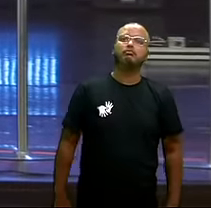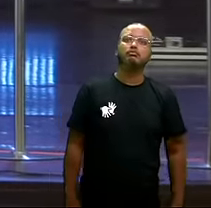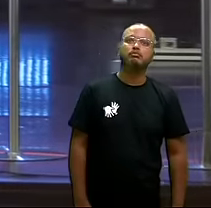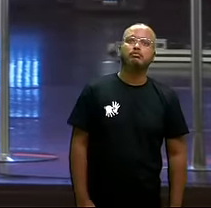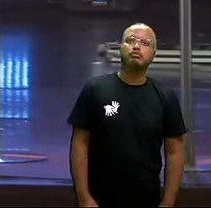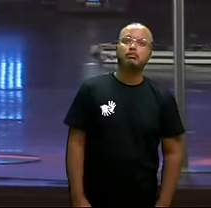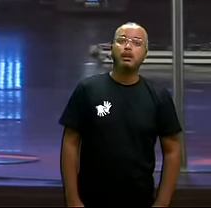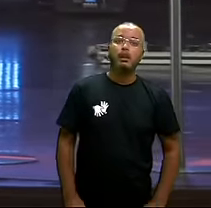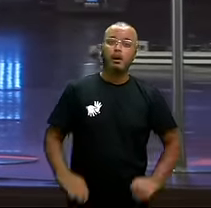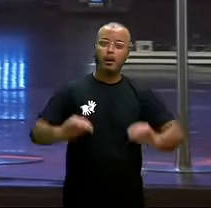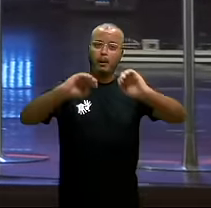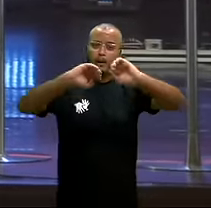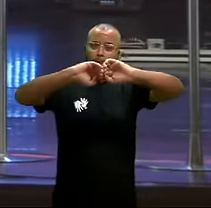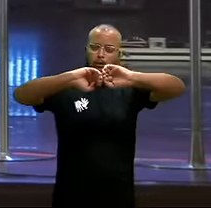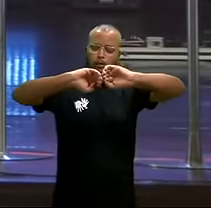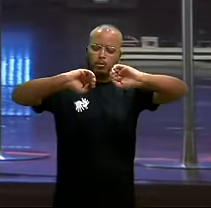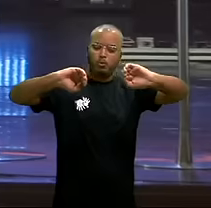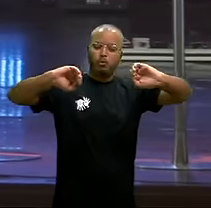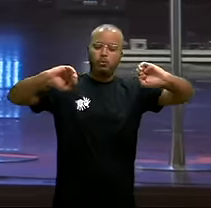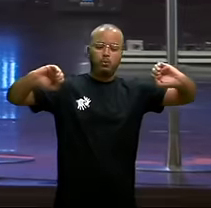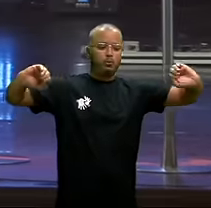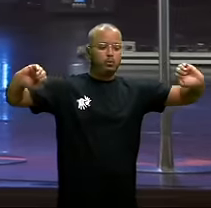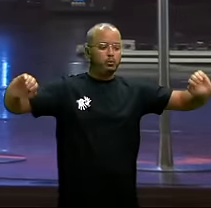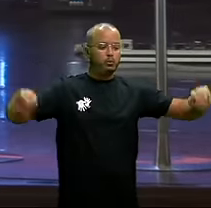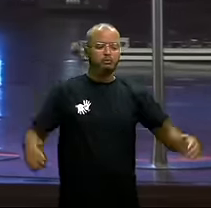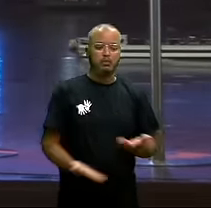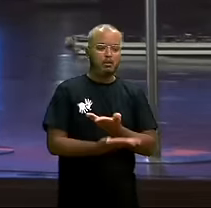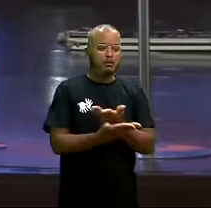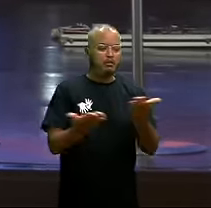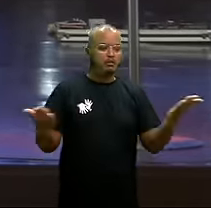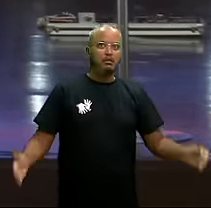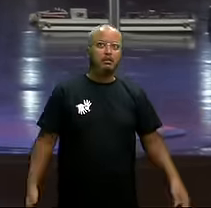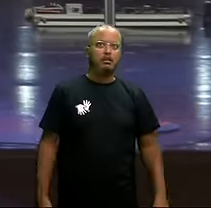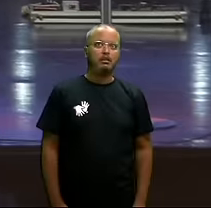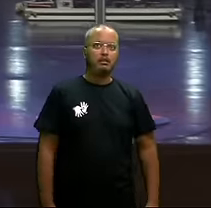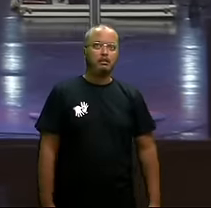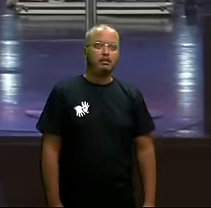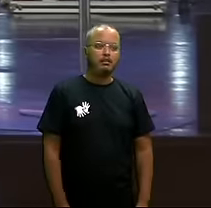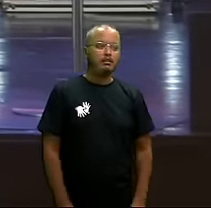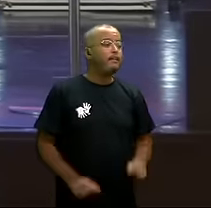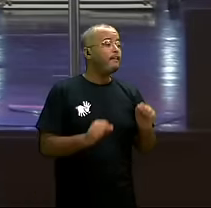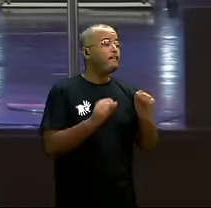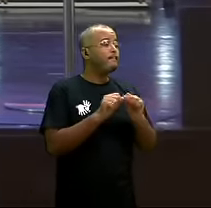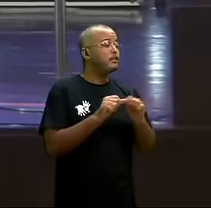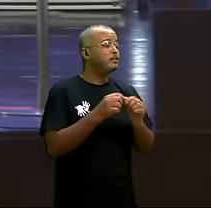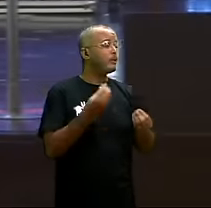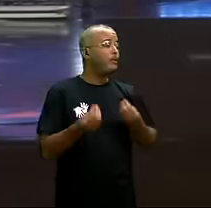Abri o janelão da varanda. Aí eu falei, como é que você quer fazer?